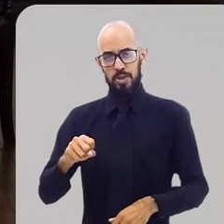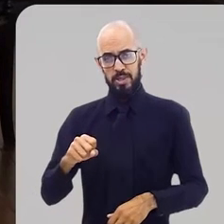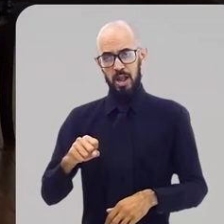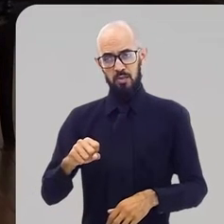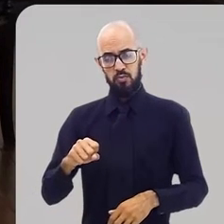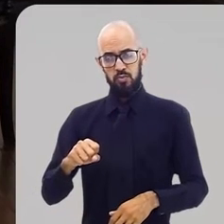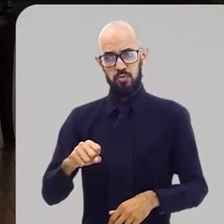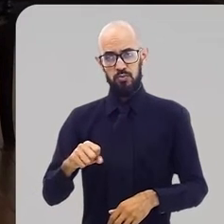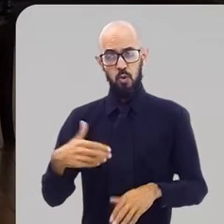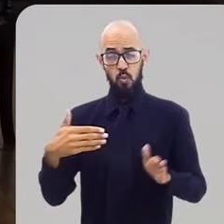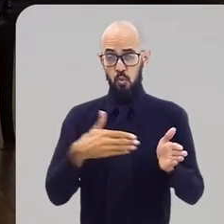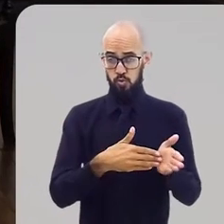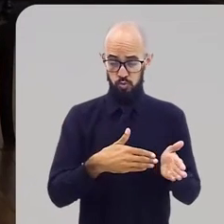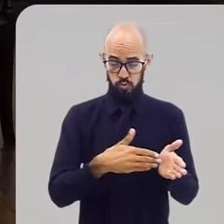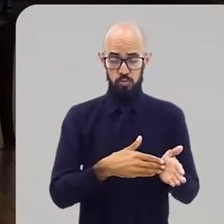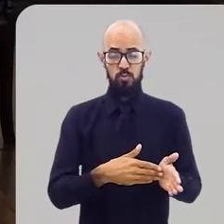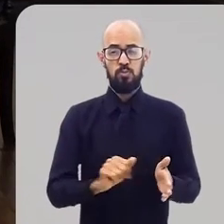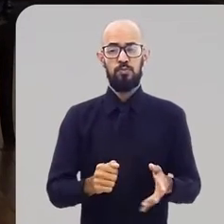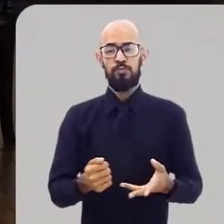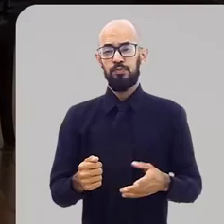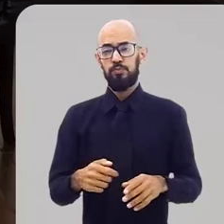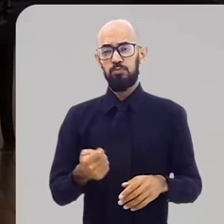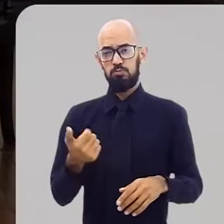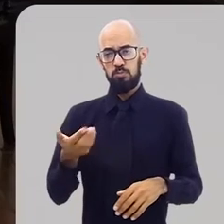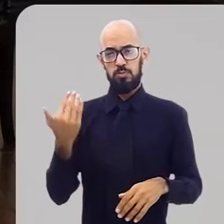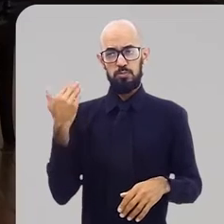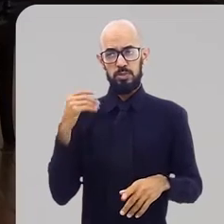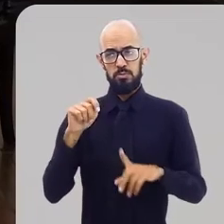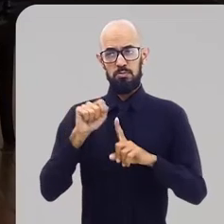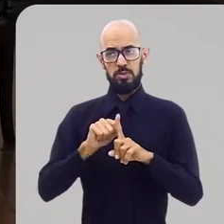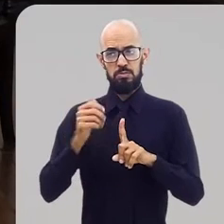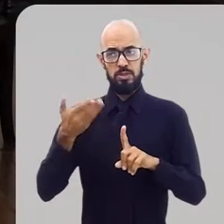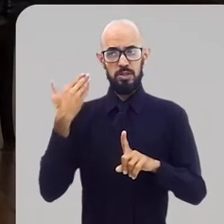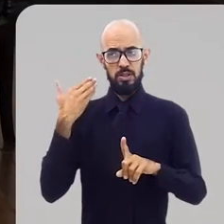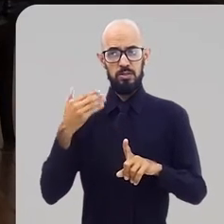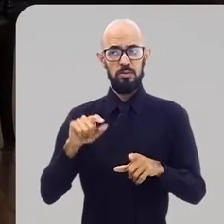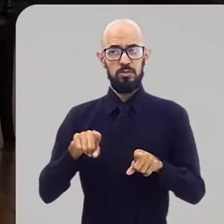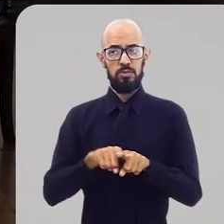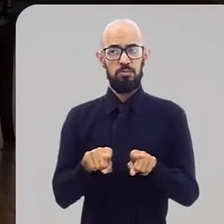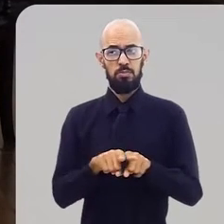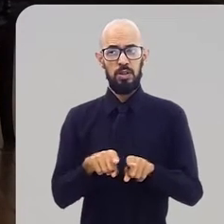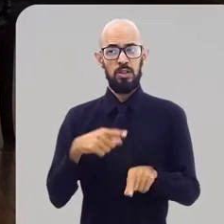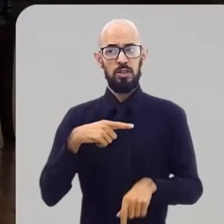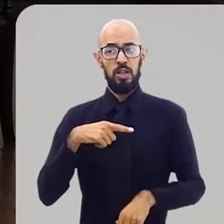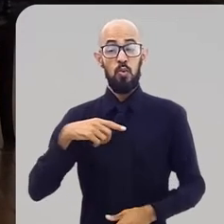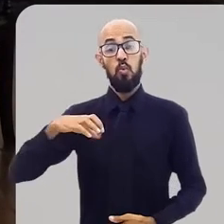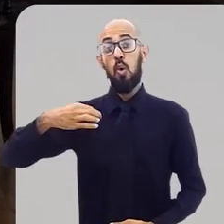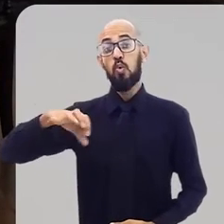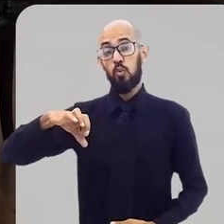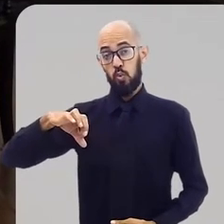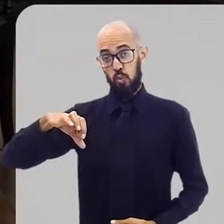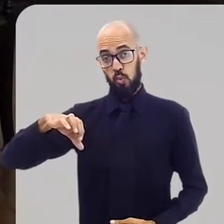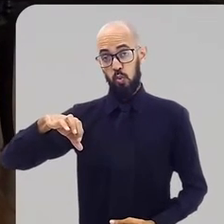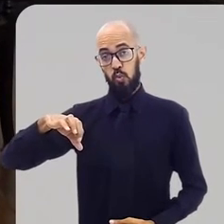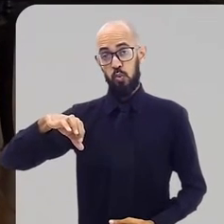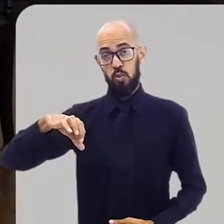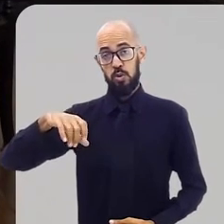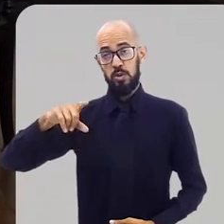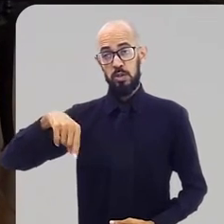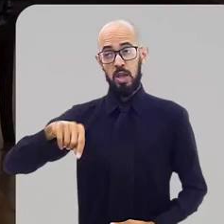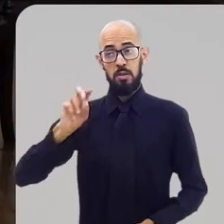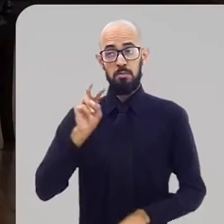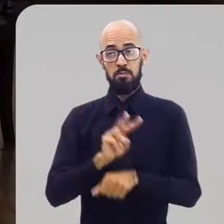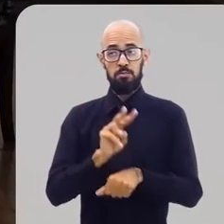oitavo ordenado é recentemente no mês passado e temos o o nono